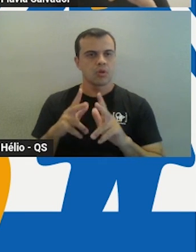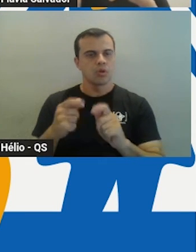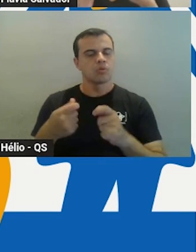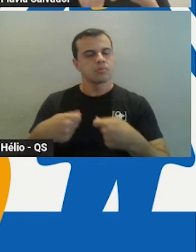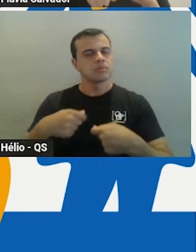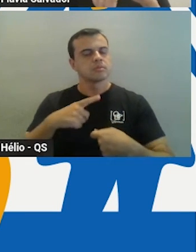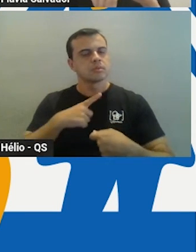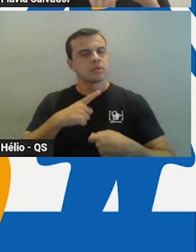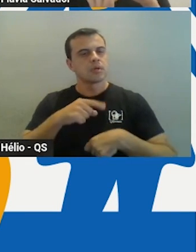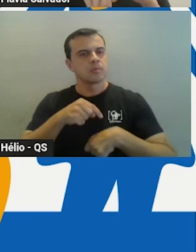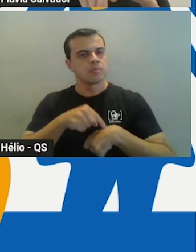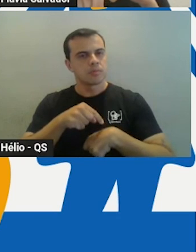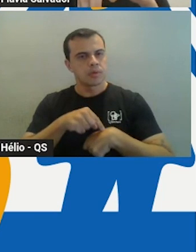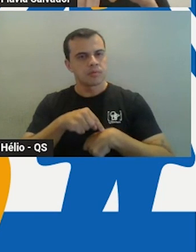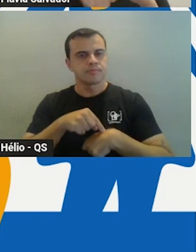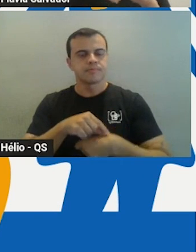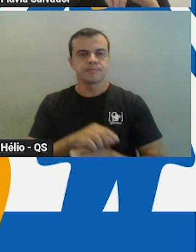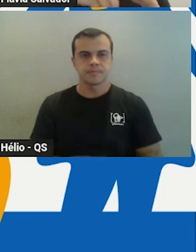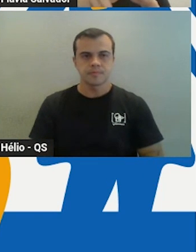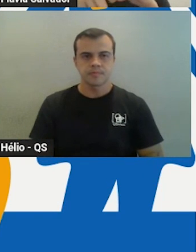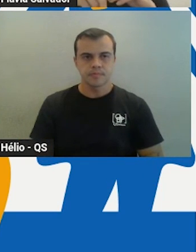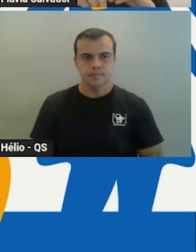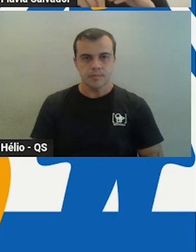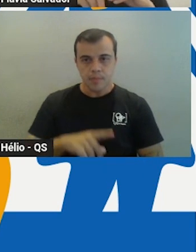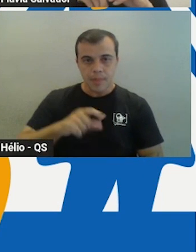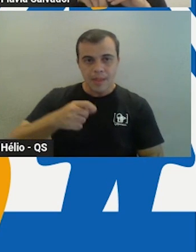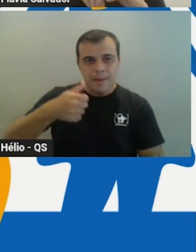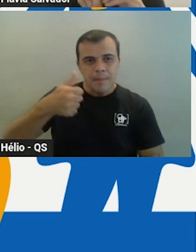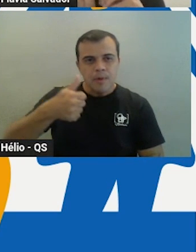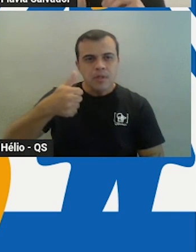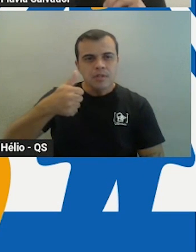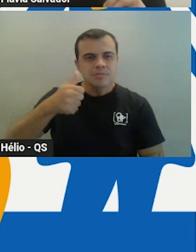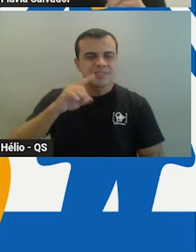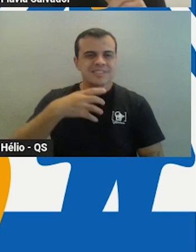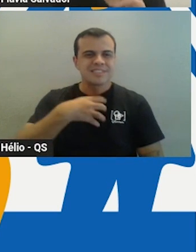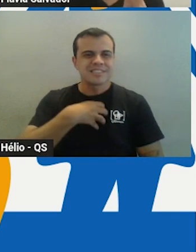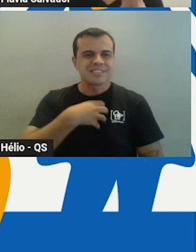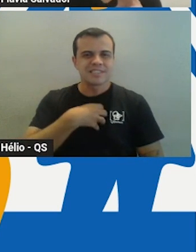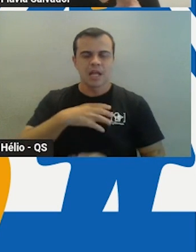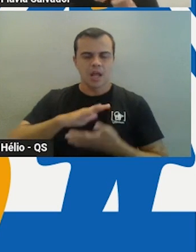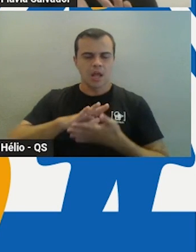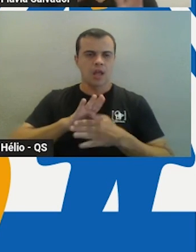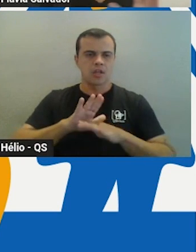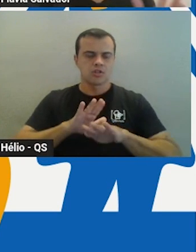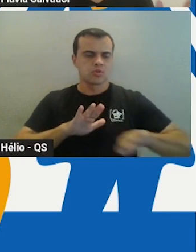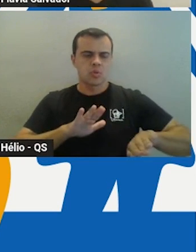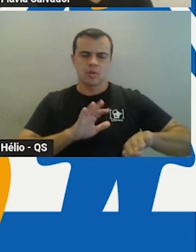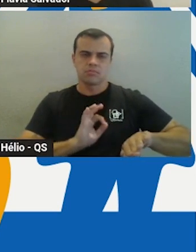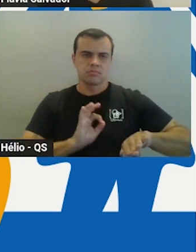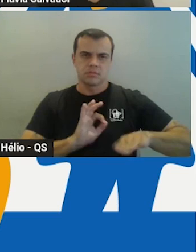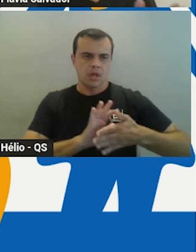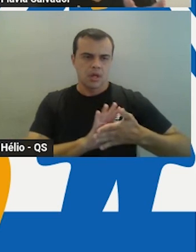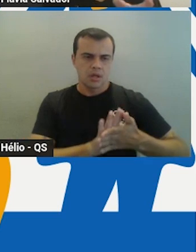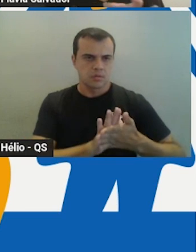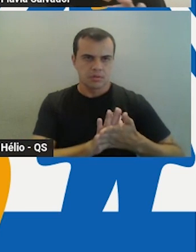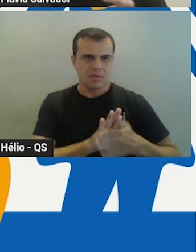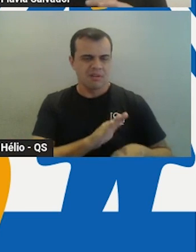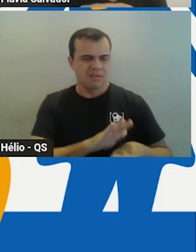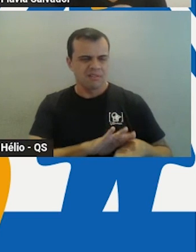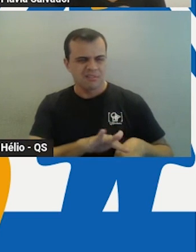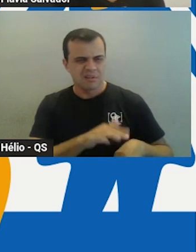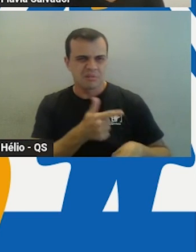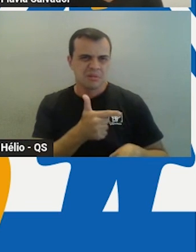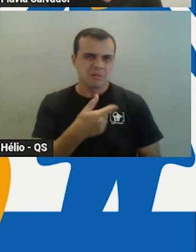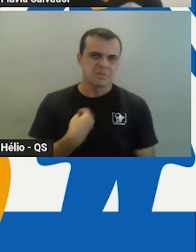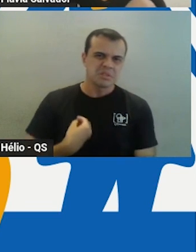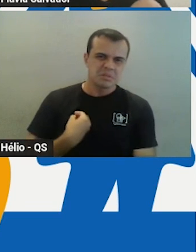tenha momento de protagonismo e não se sinta excluído ou não se sinta assim, tá participando, mas não